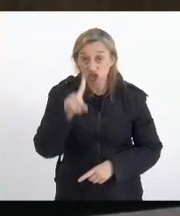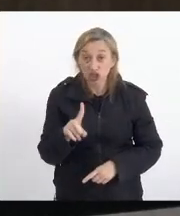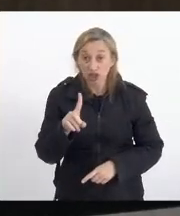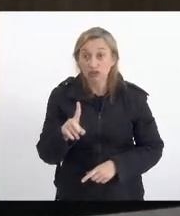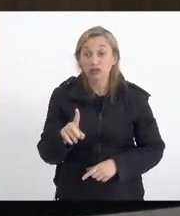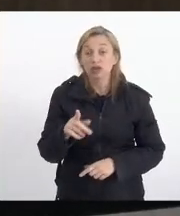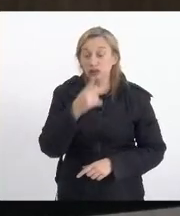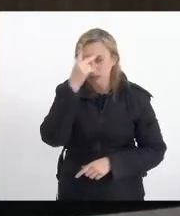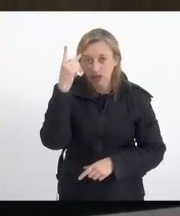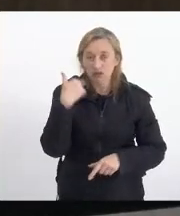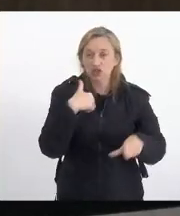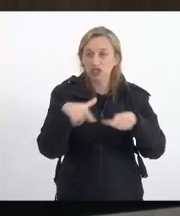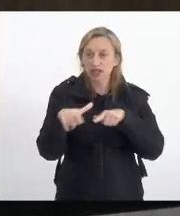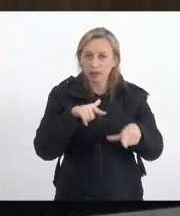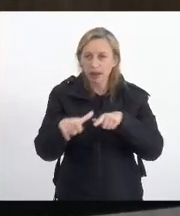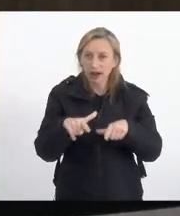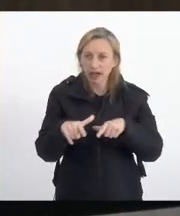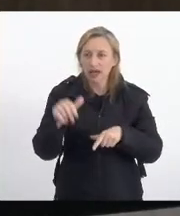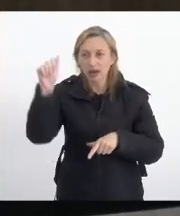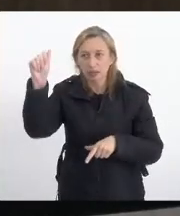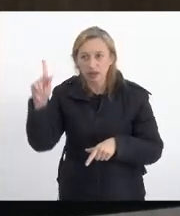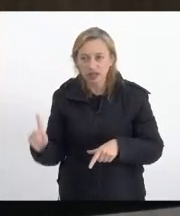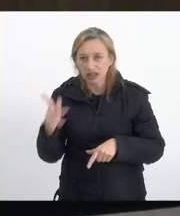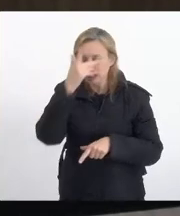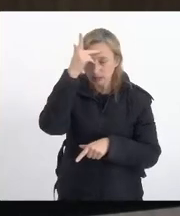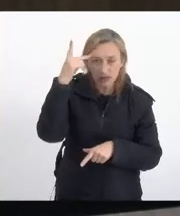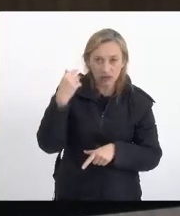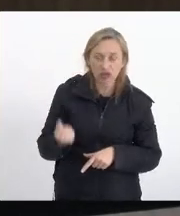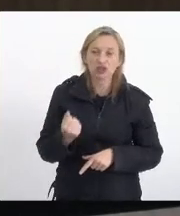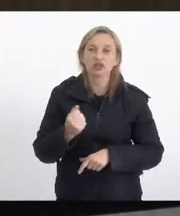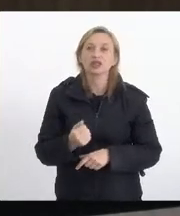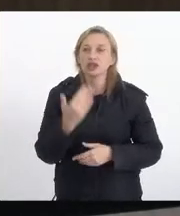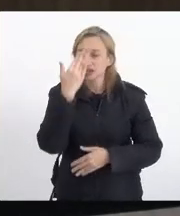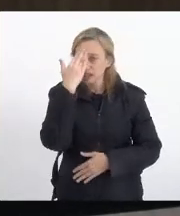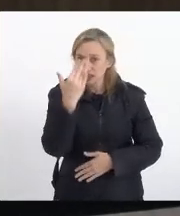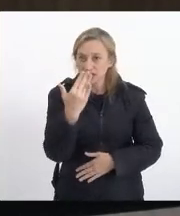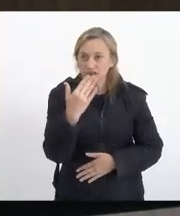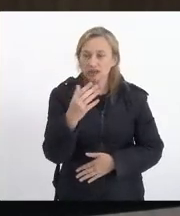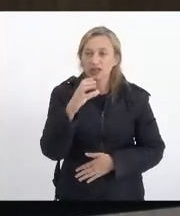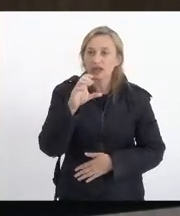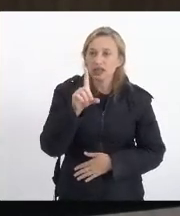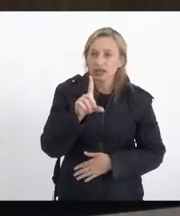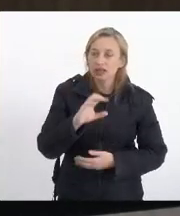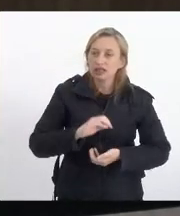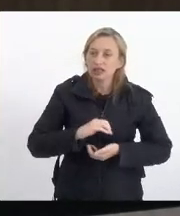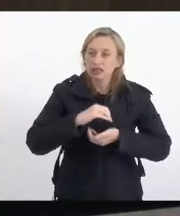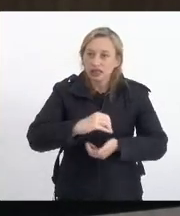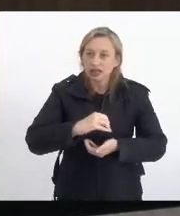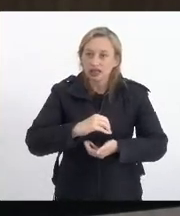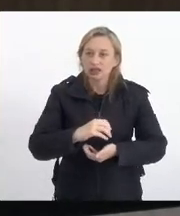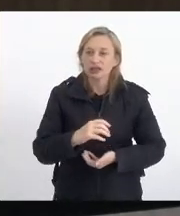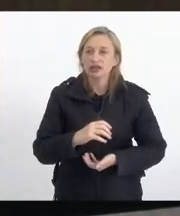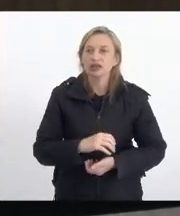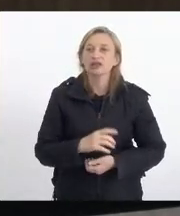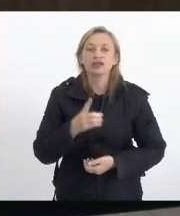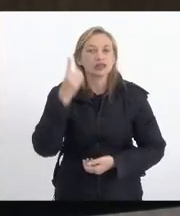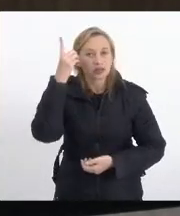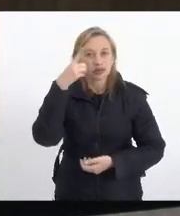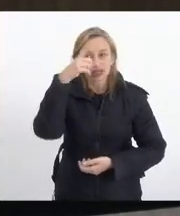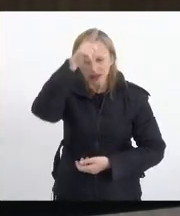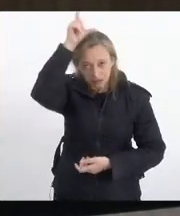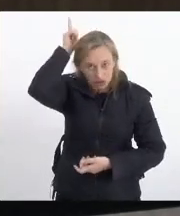ativos, inativos, pensionistas. Agradecer ao decano, deputado Luiz